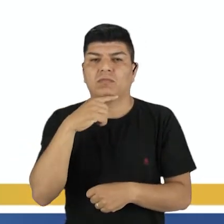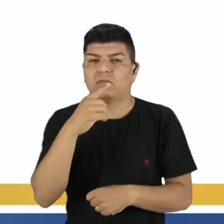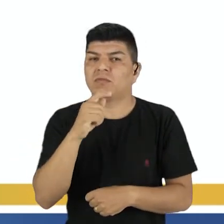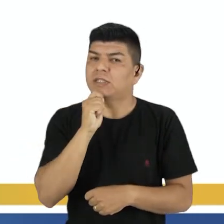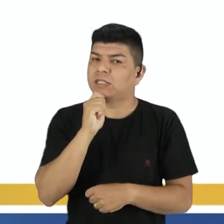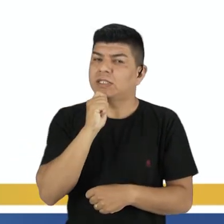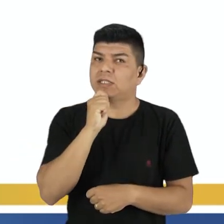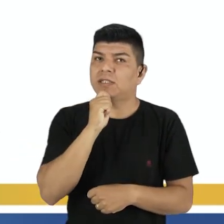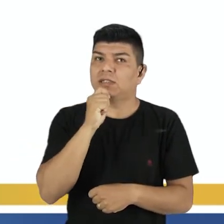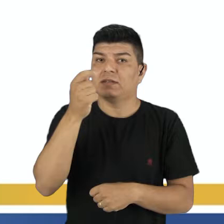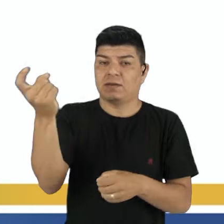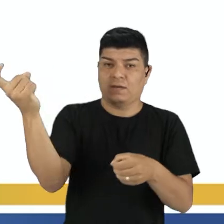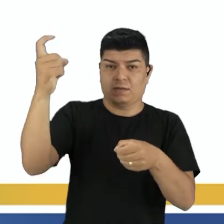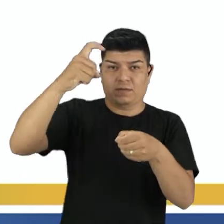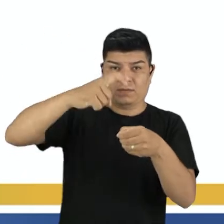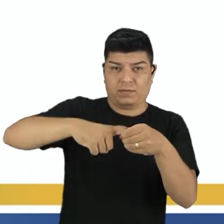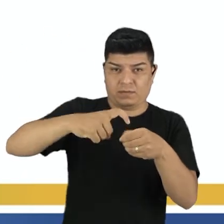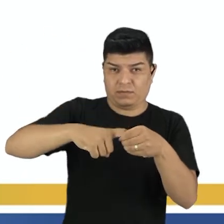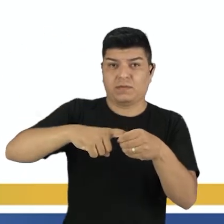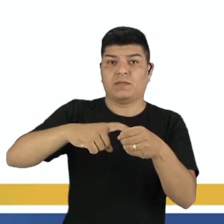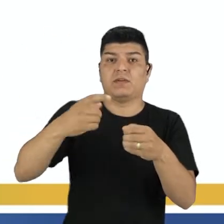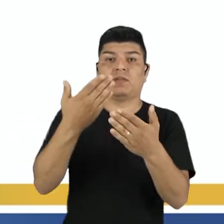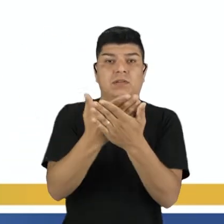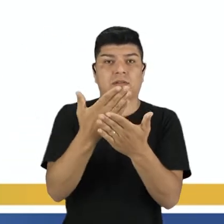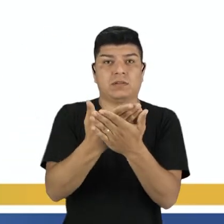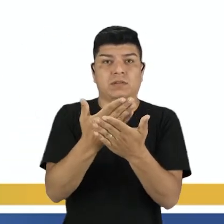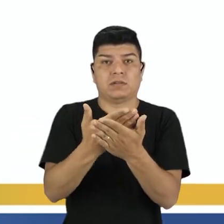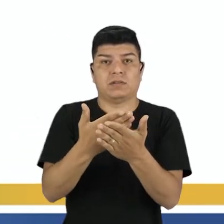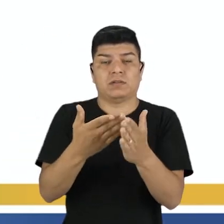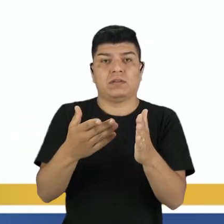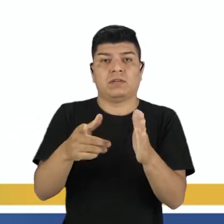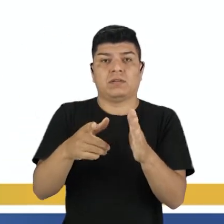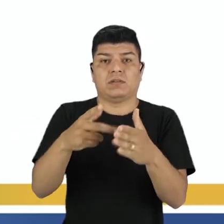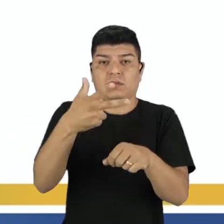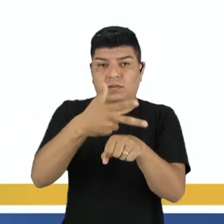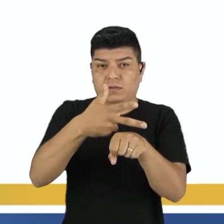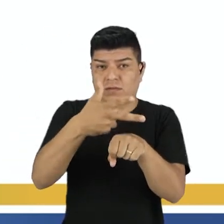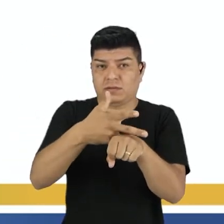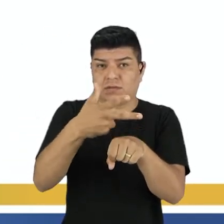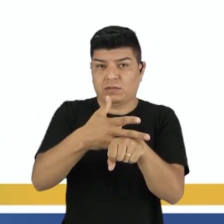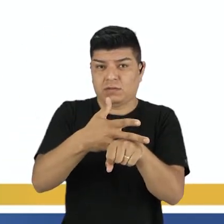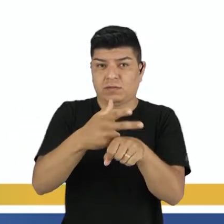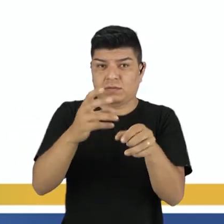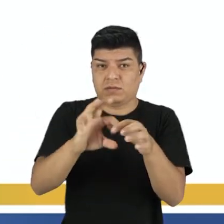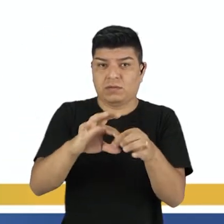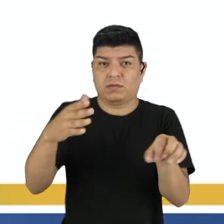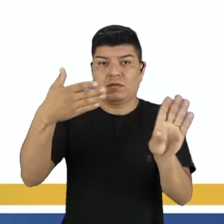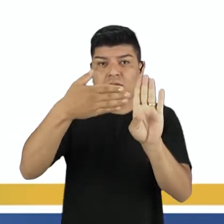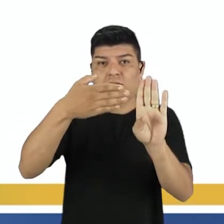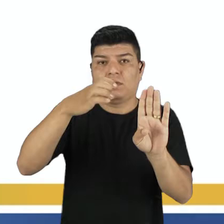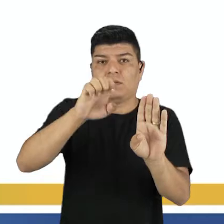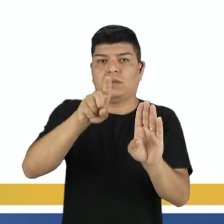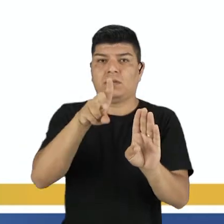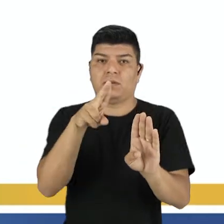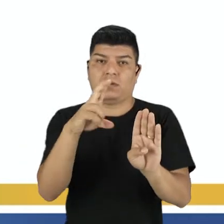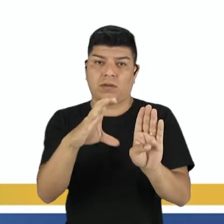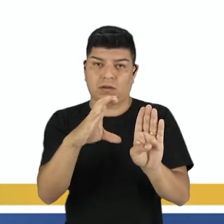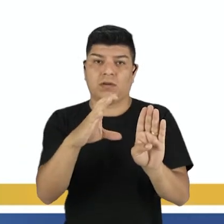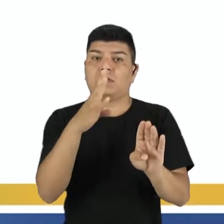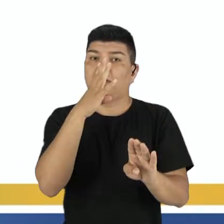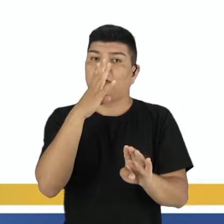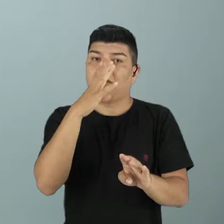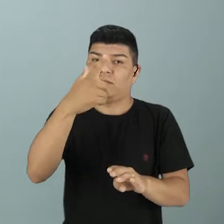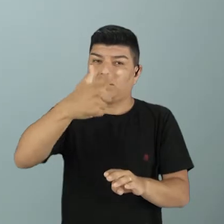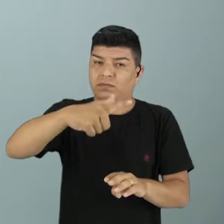esse conteúdo, voltem lá na nossa aula que nós tivemos, a nossa videoaula, né? Está disponível na nossa plataforma Eduque.